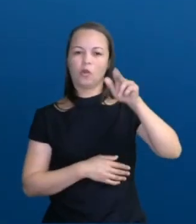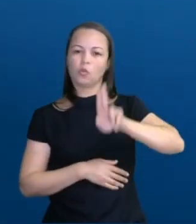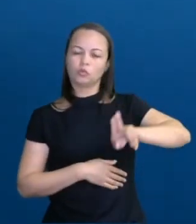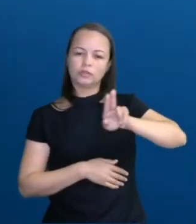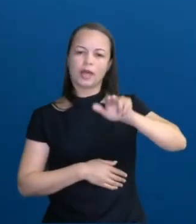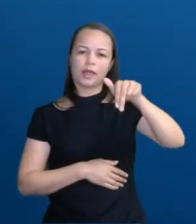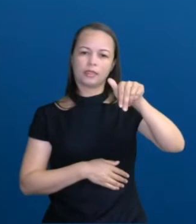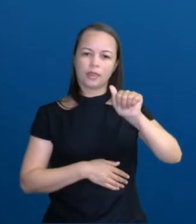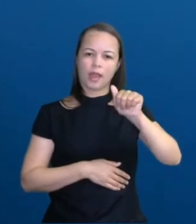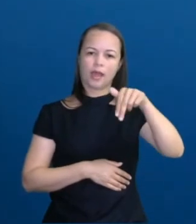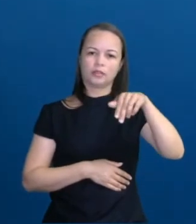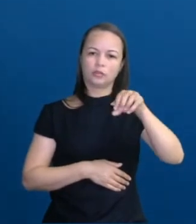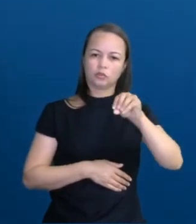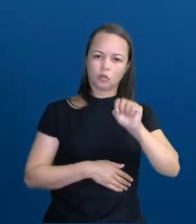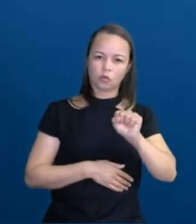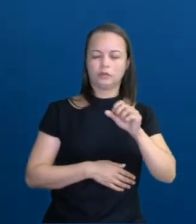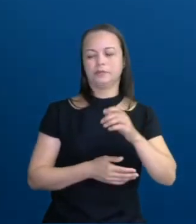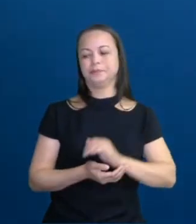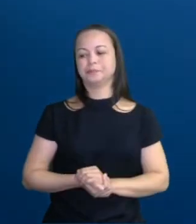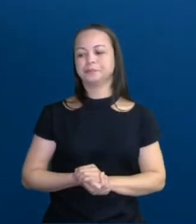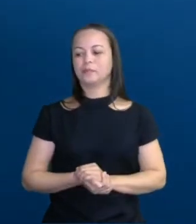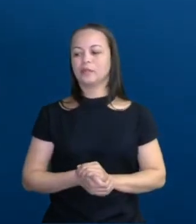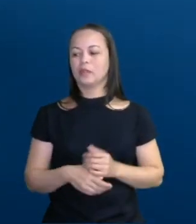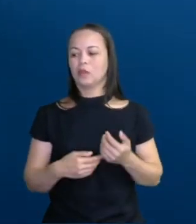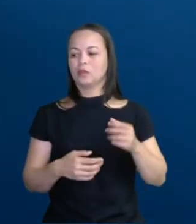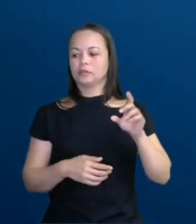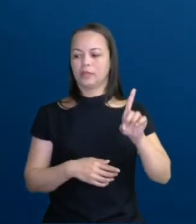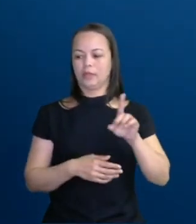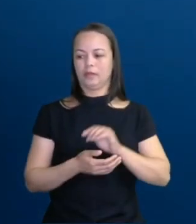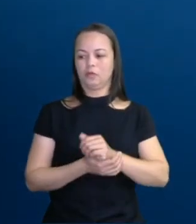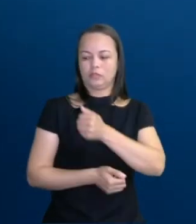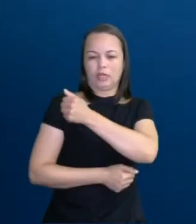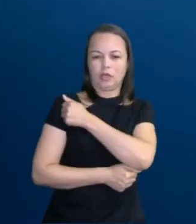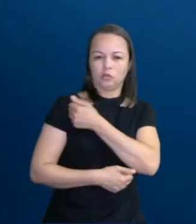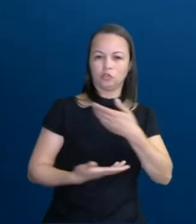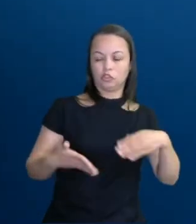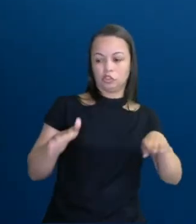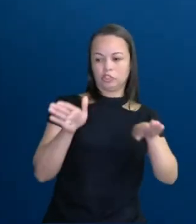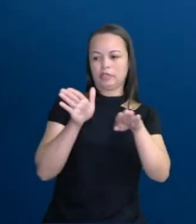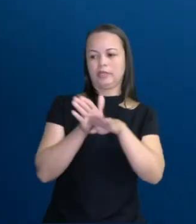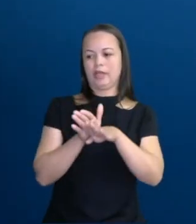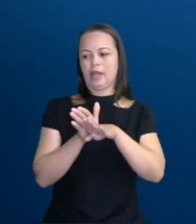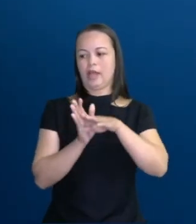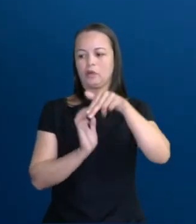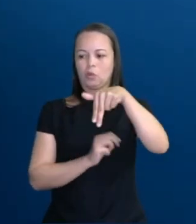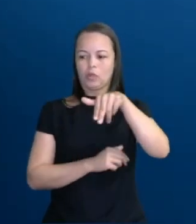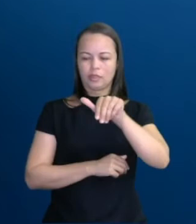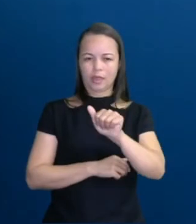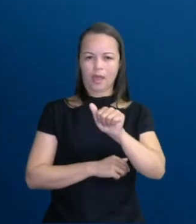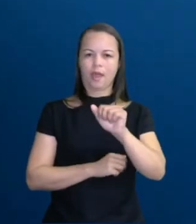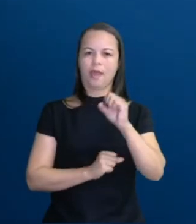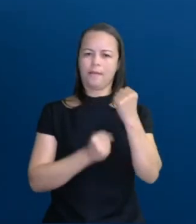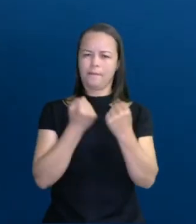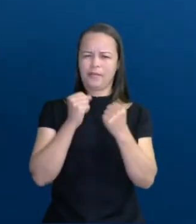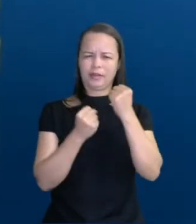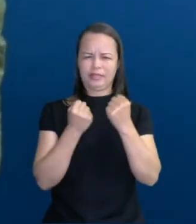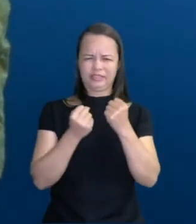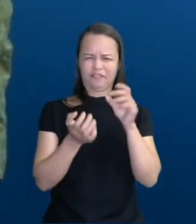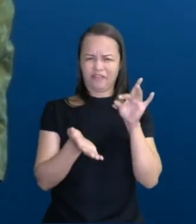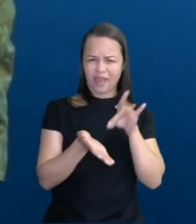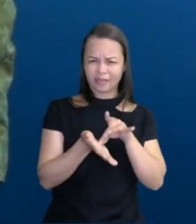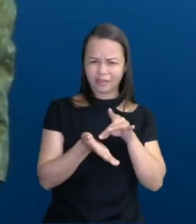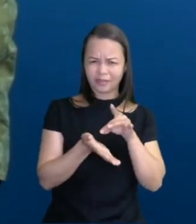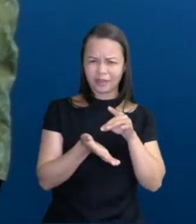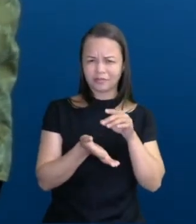letra de os alunos chegaram na empresa tá verdadeiro tá falso